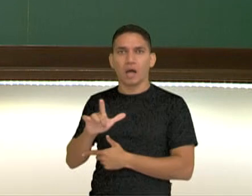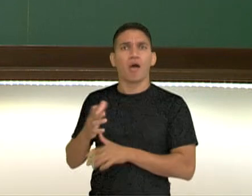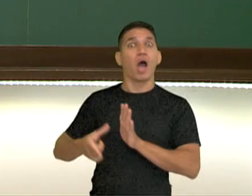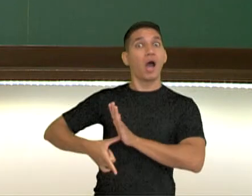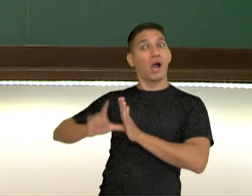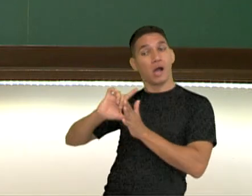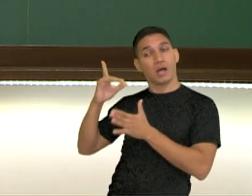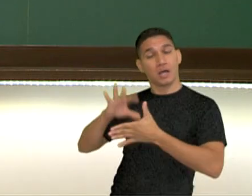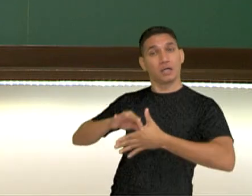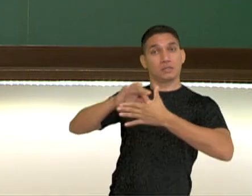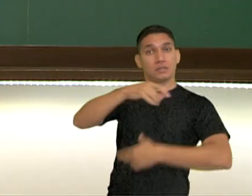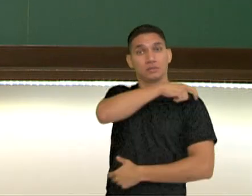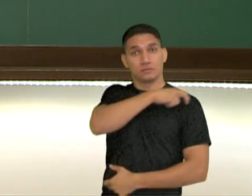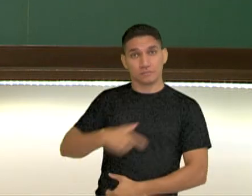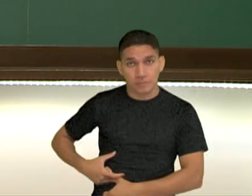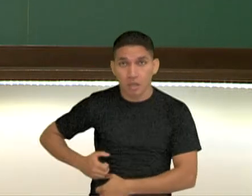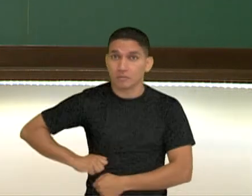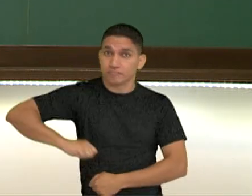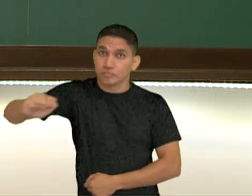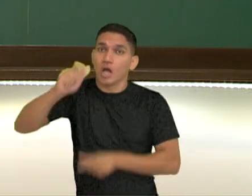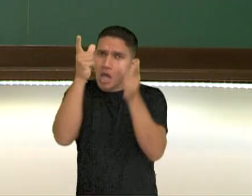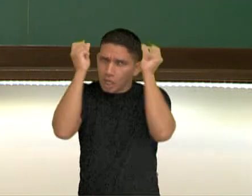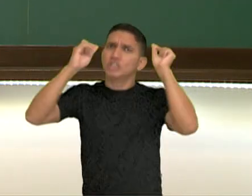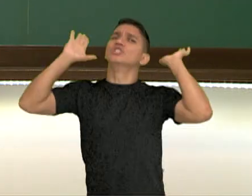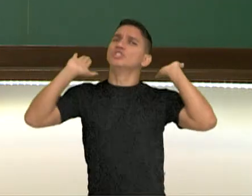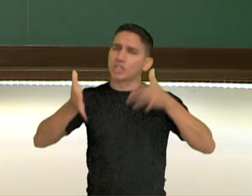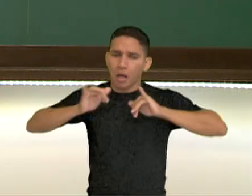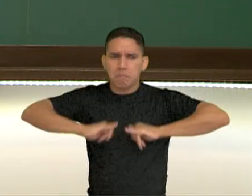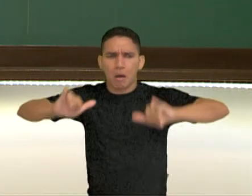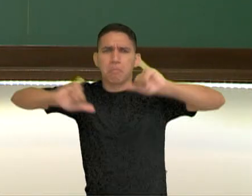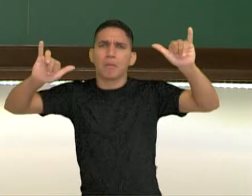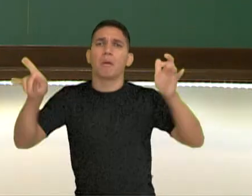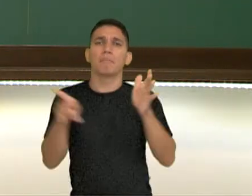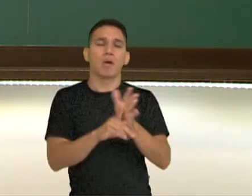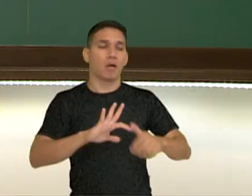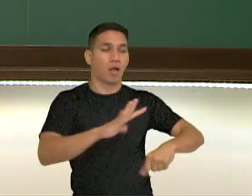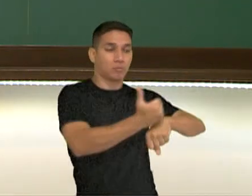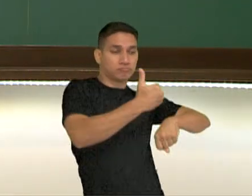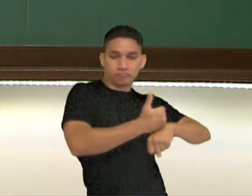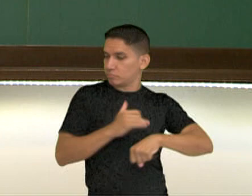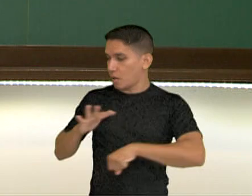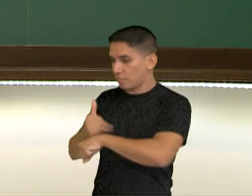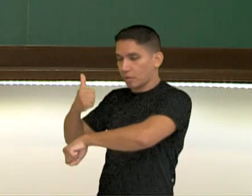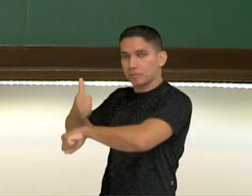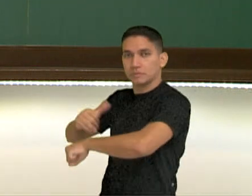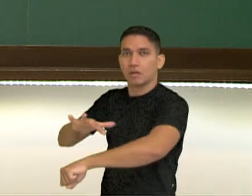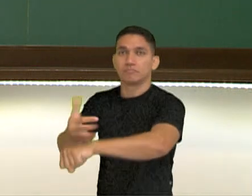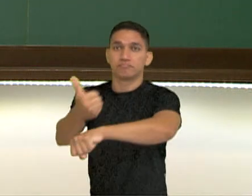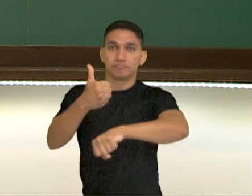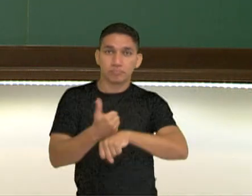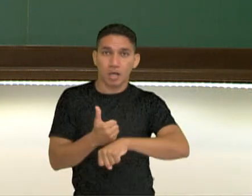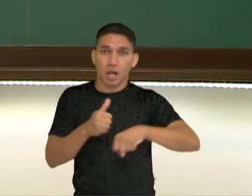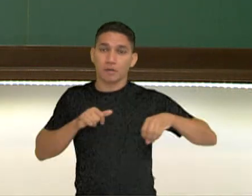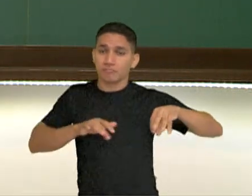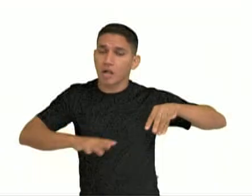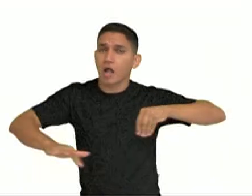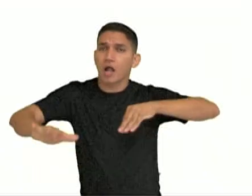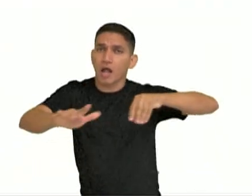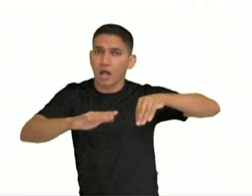Alexandre, os gregos já divulgavam a sua cultura através de suas colônias pelo mar Mediterrâneo, que ajudava eles a divulgar essas